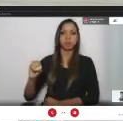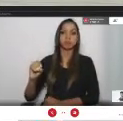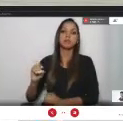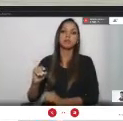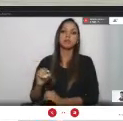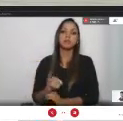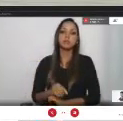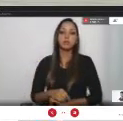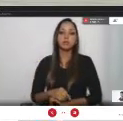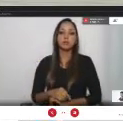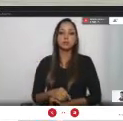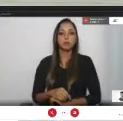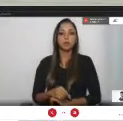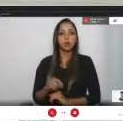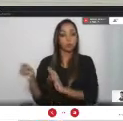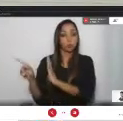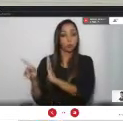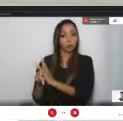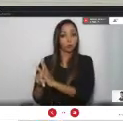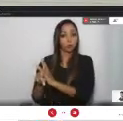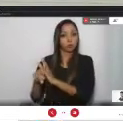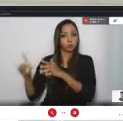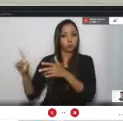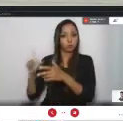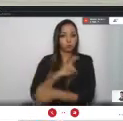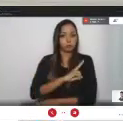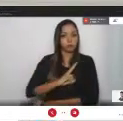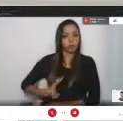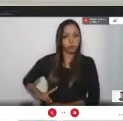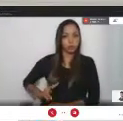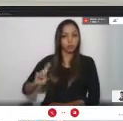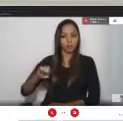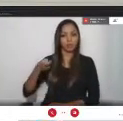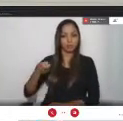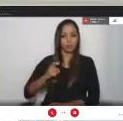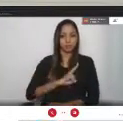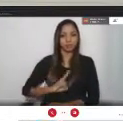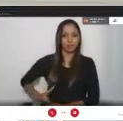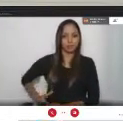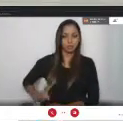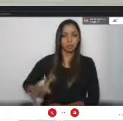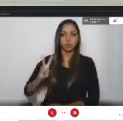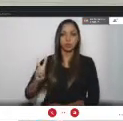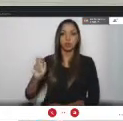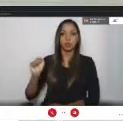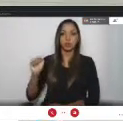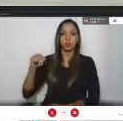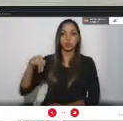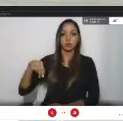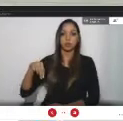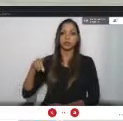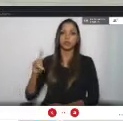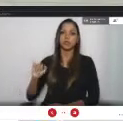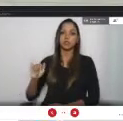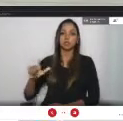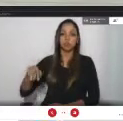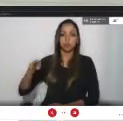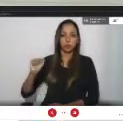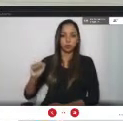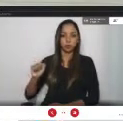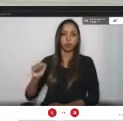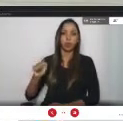39/2020, de autoria do Poder Legislativo, da vereadora, ex-vereadora Vandima Maria de Oliveira, que institui denominação oficial de